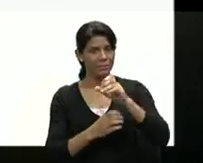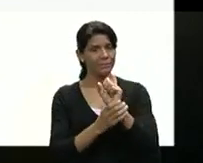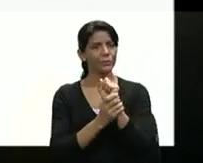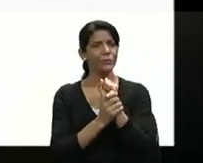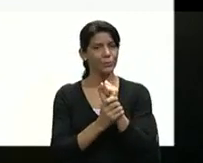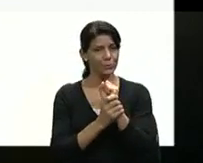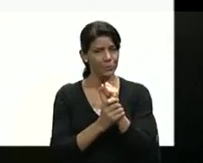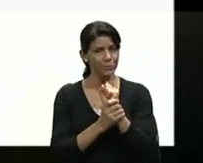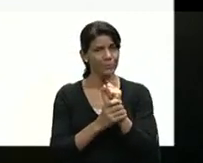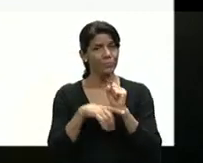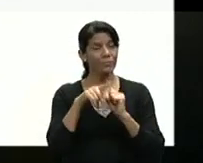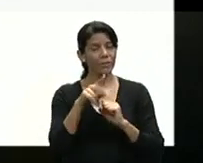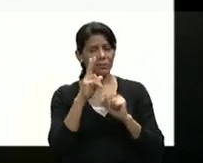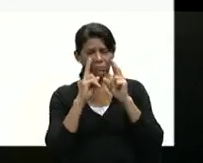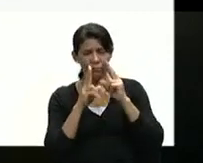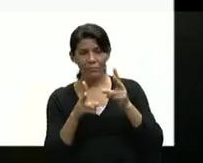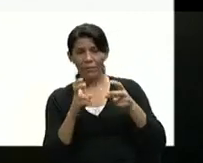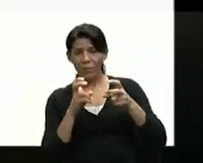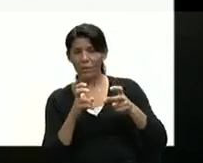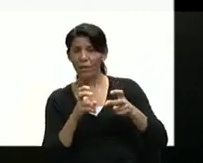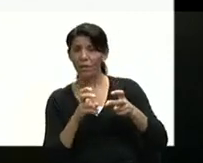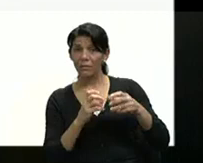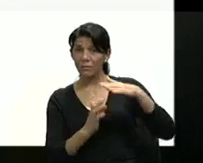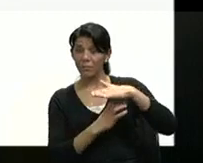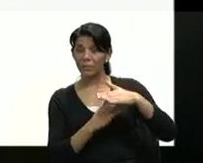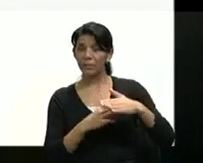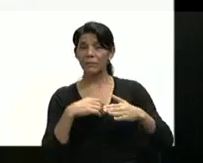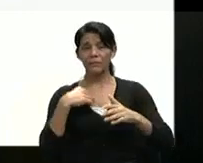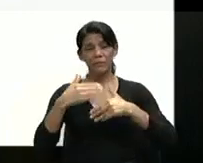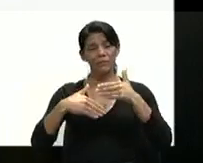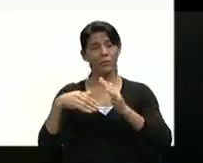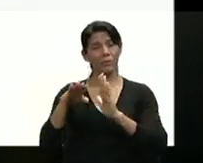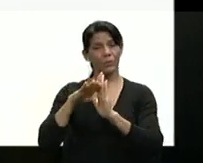eles viram que ela desenvolve um programa de